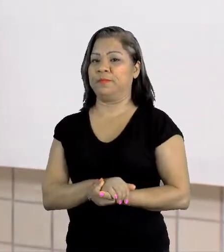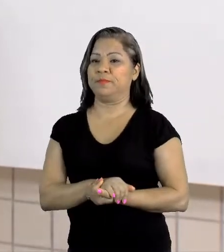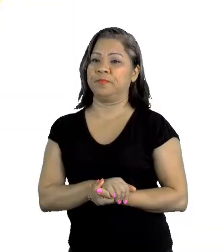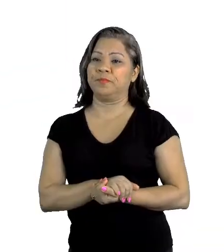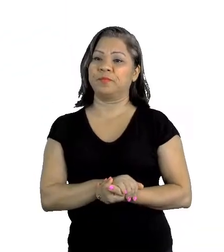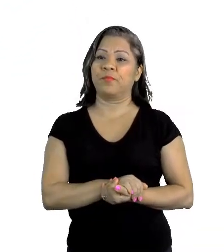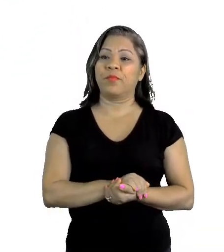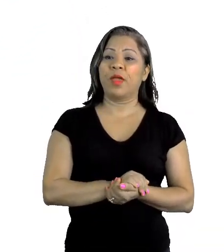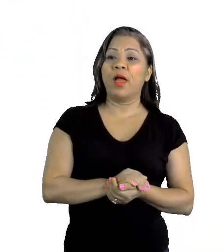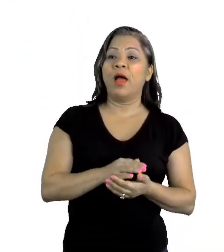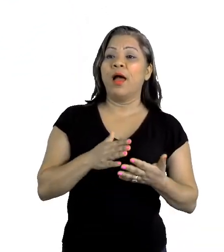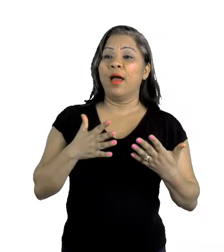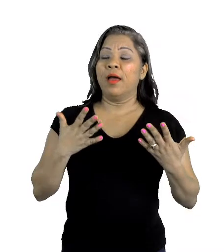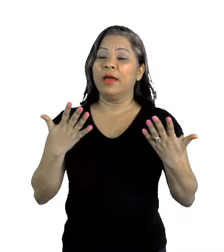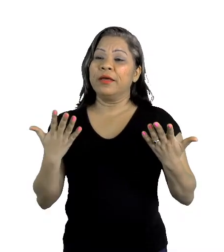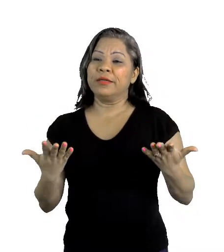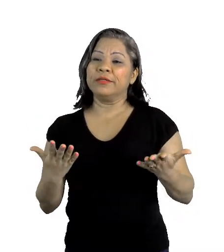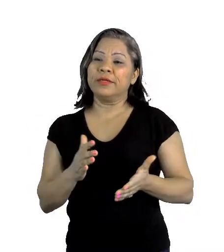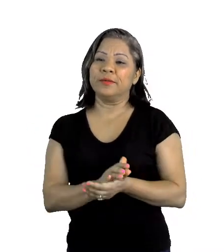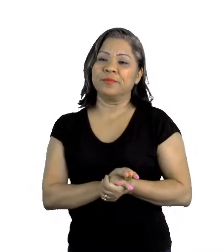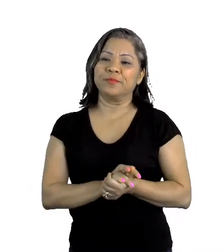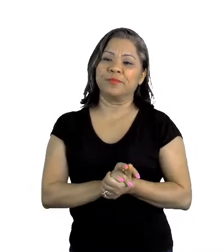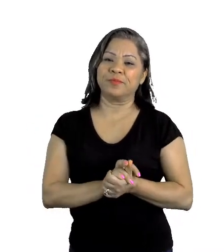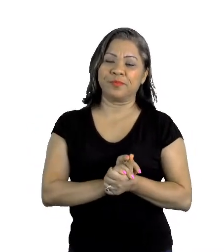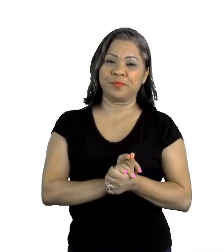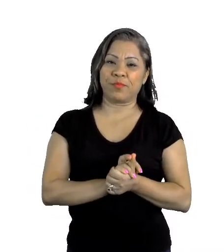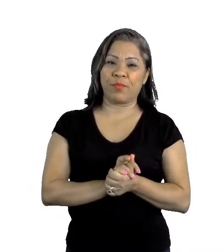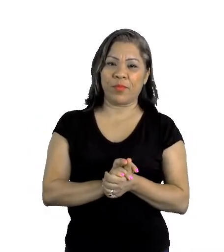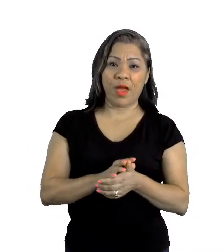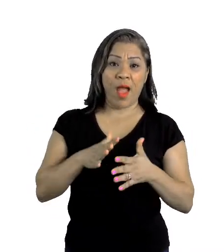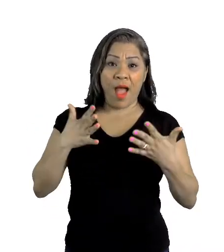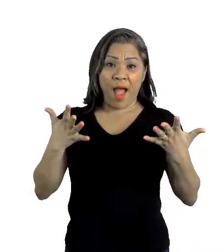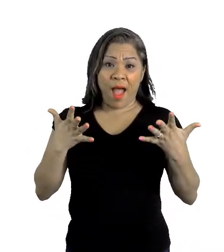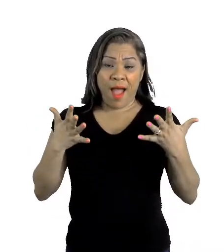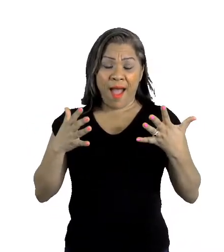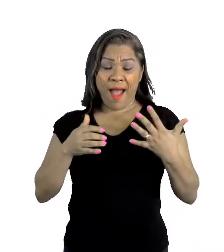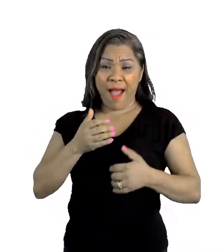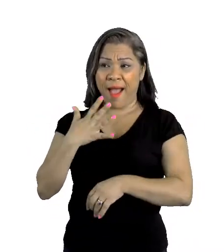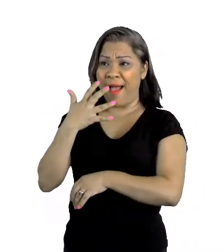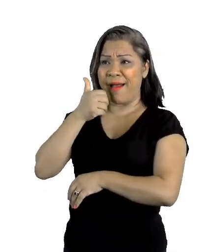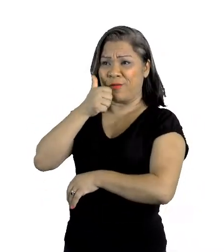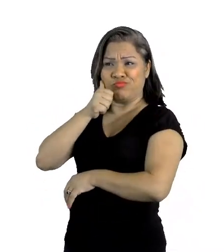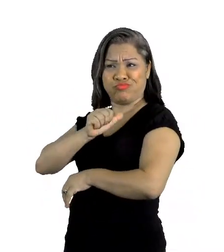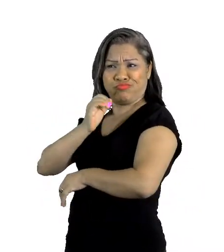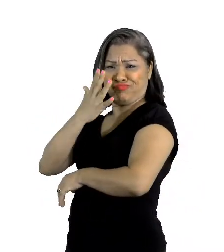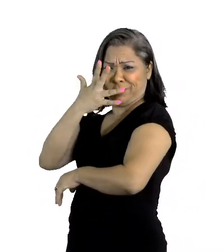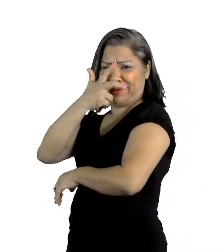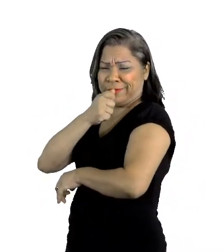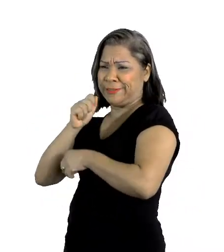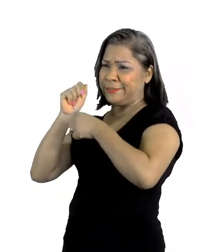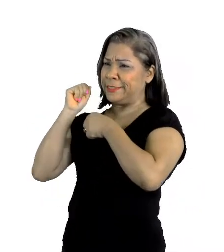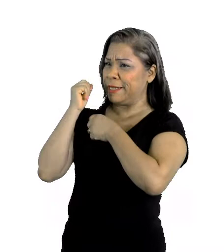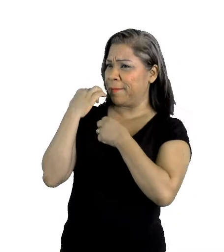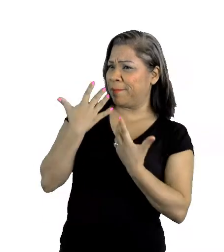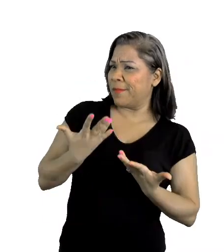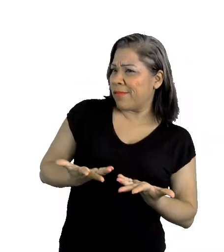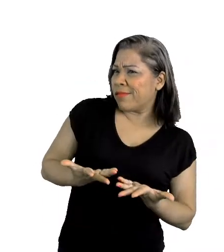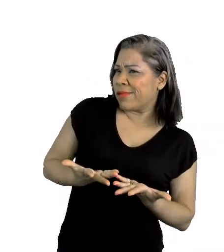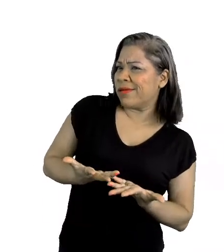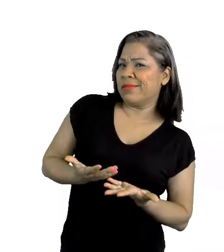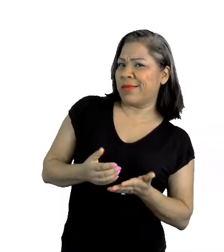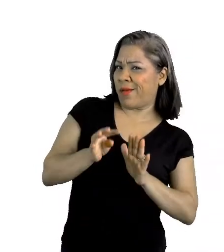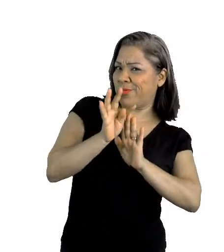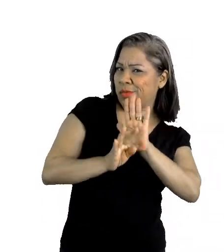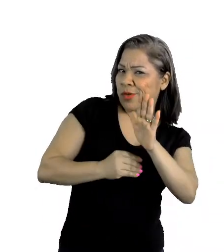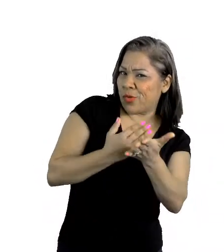seguinte, ela já começa com a expressão, que menina bonita! O texto começa descrevendo essa